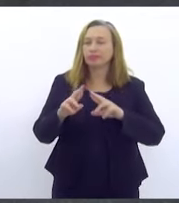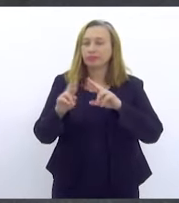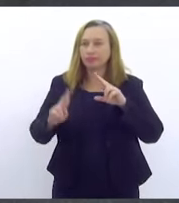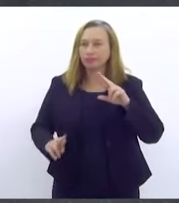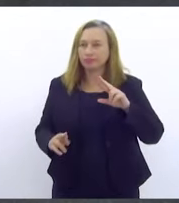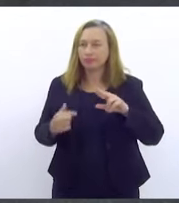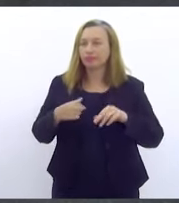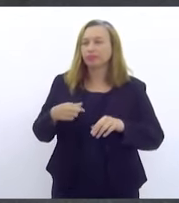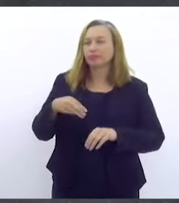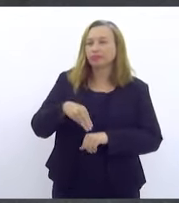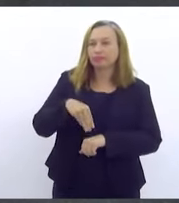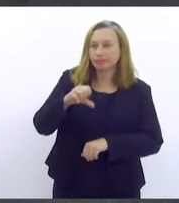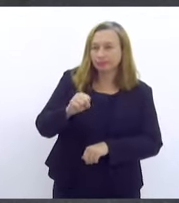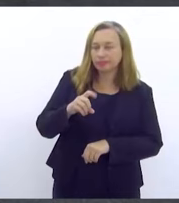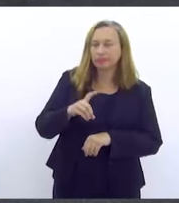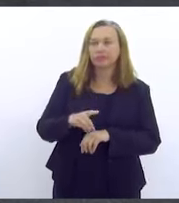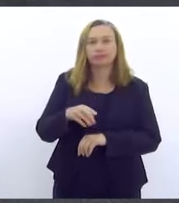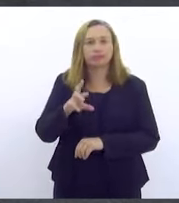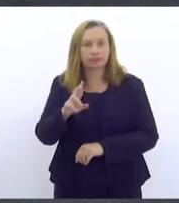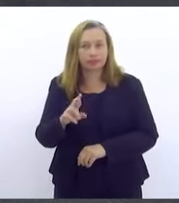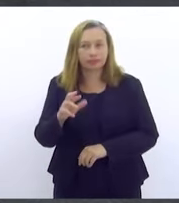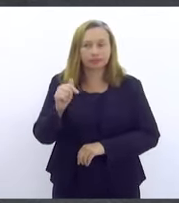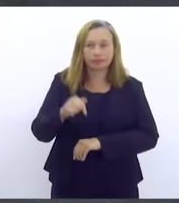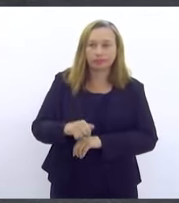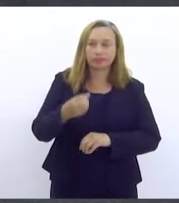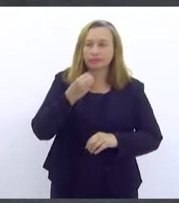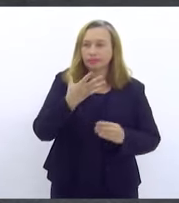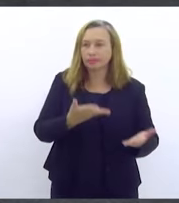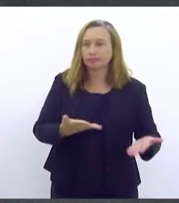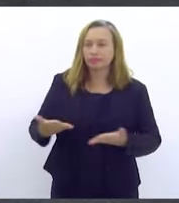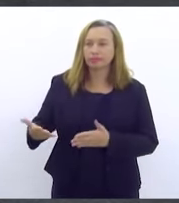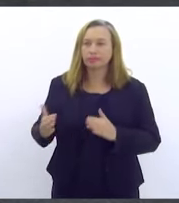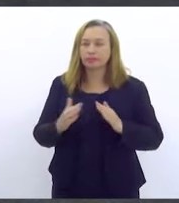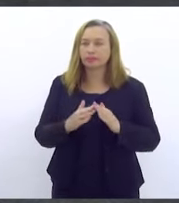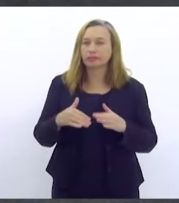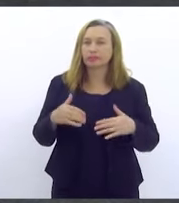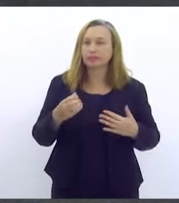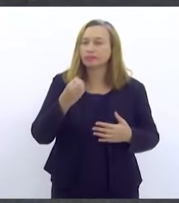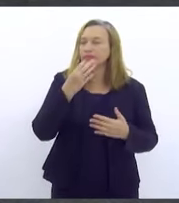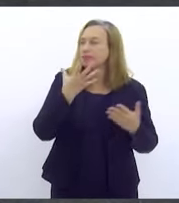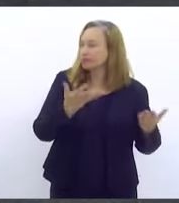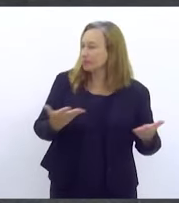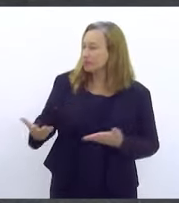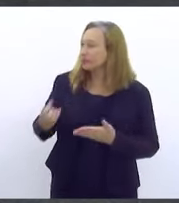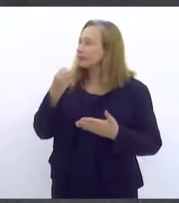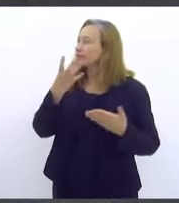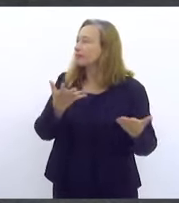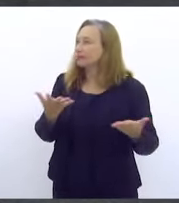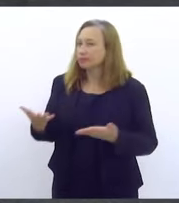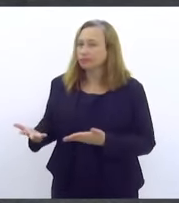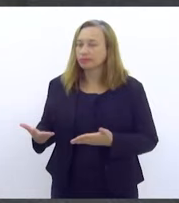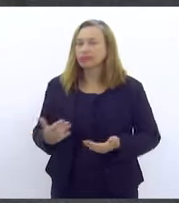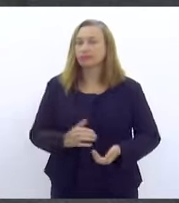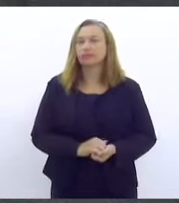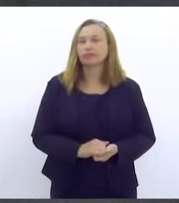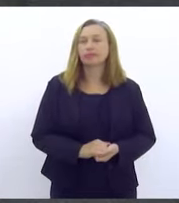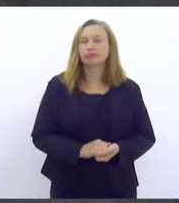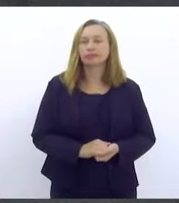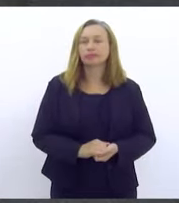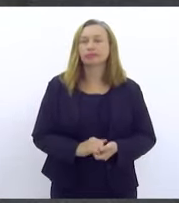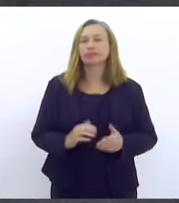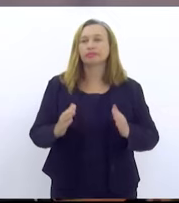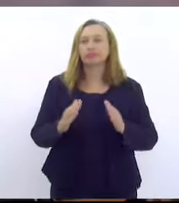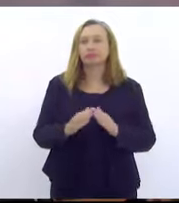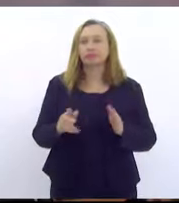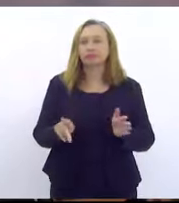fiz o meu mestrado e o meu doutorado, aqui é bem-vinda nessa casa. Então, bem-vindo, bem-vinda e bem-vindes. Essa é a Casa